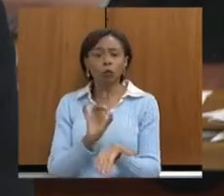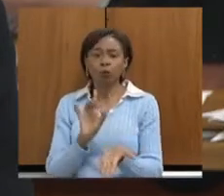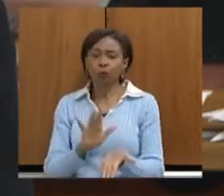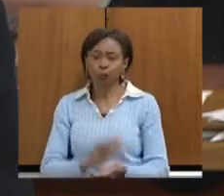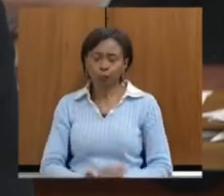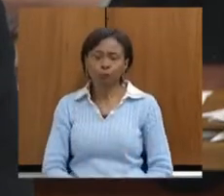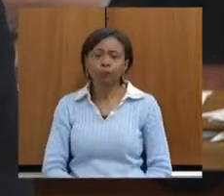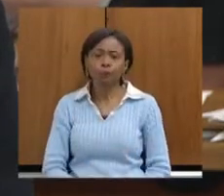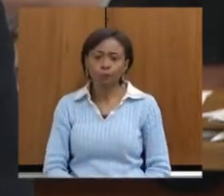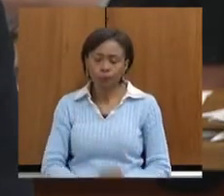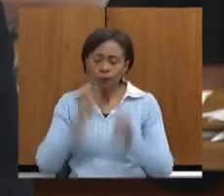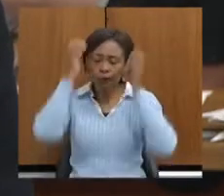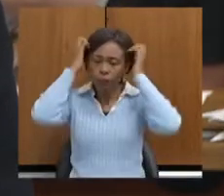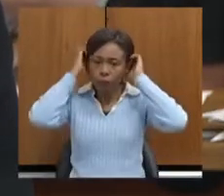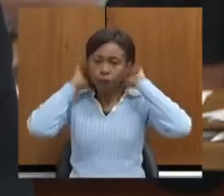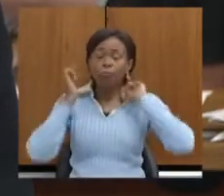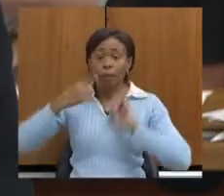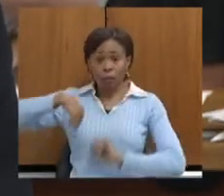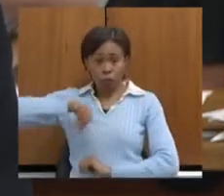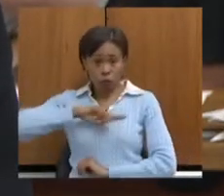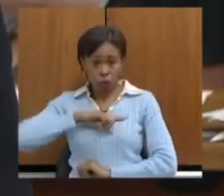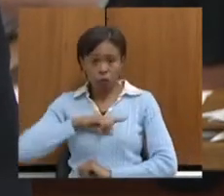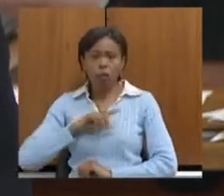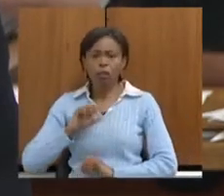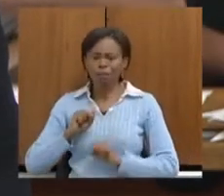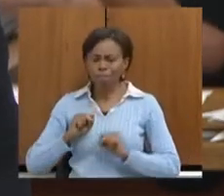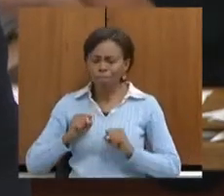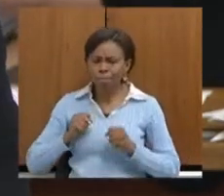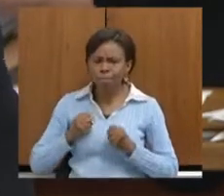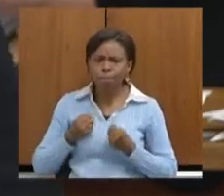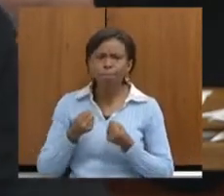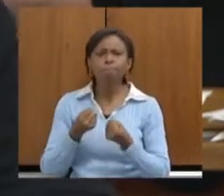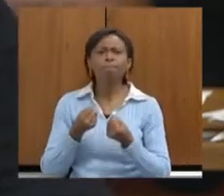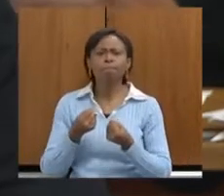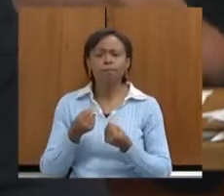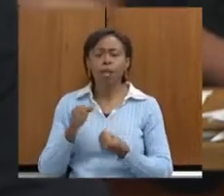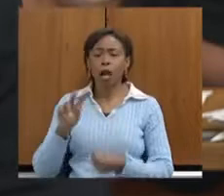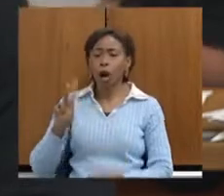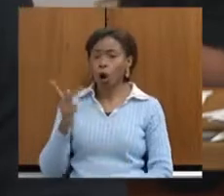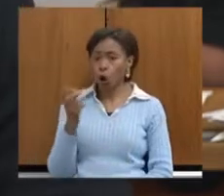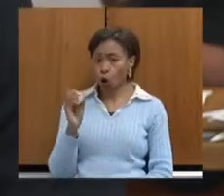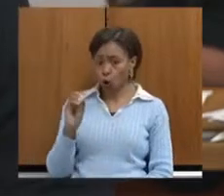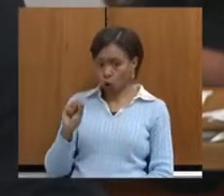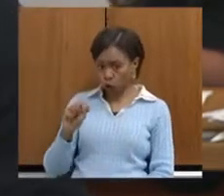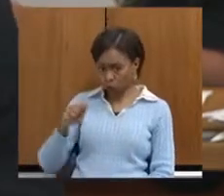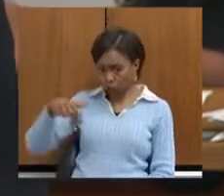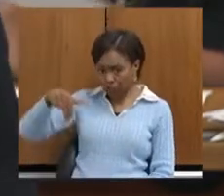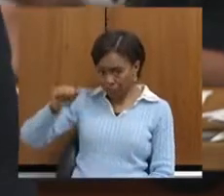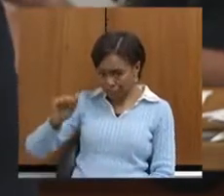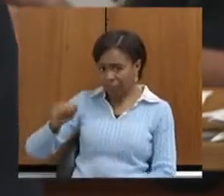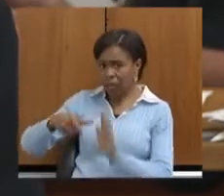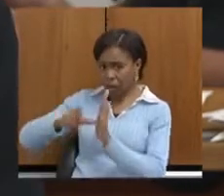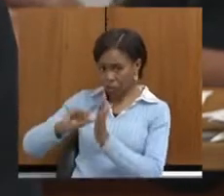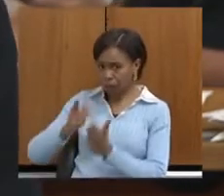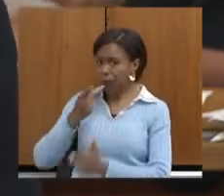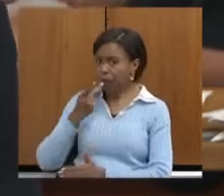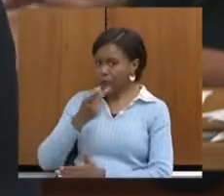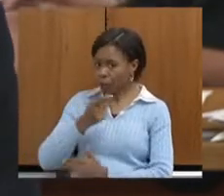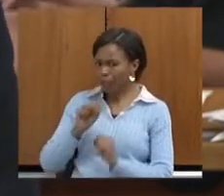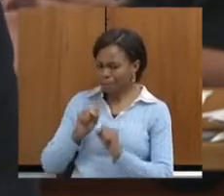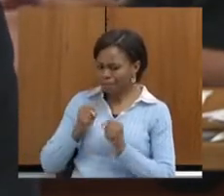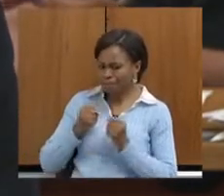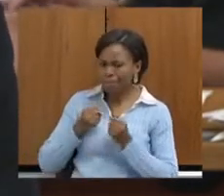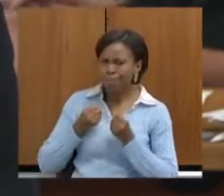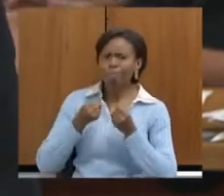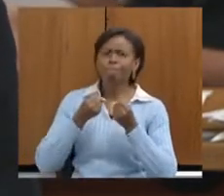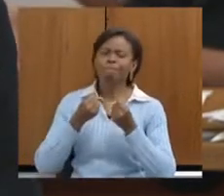nós temos participado temos feito um esforço enorme doutora Rosana citou esse esforço grande que tem que